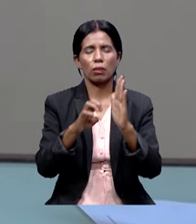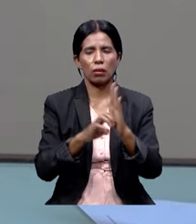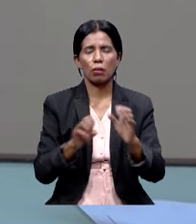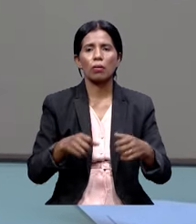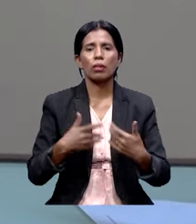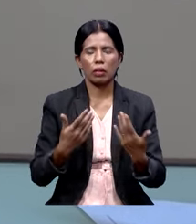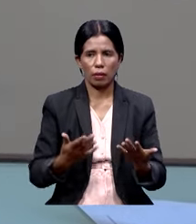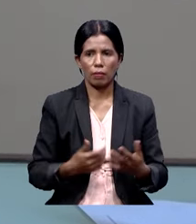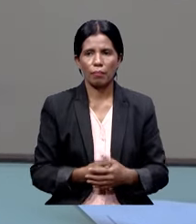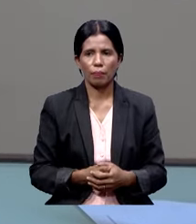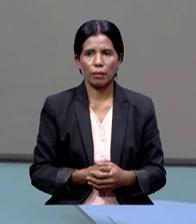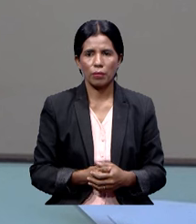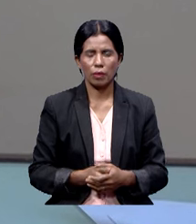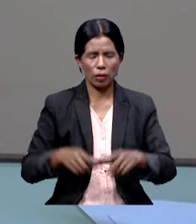nega